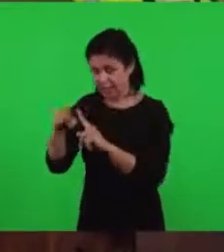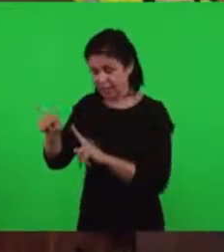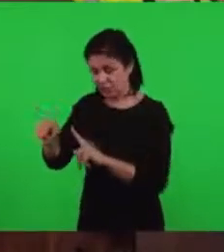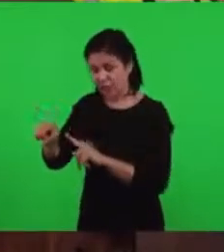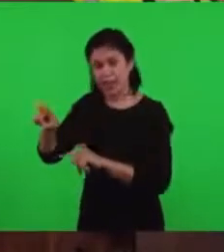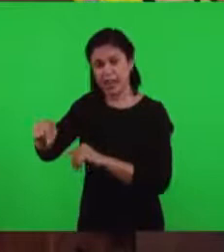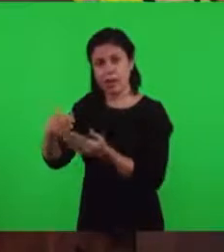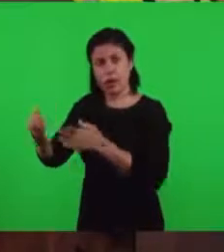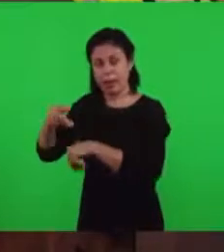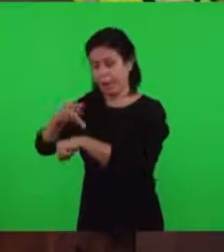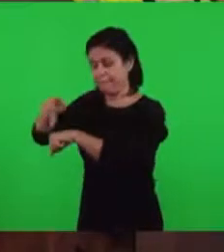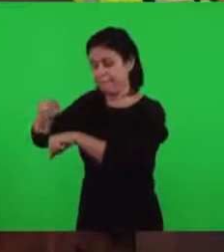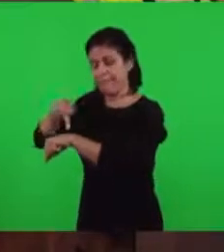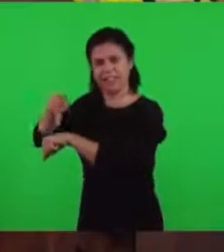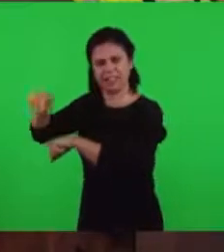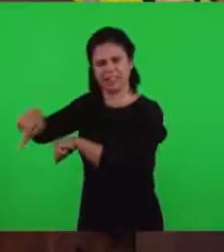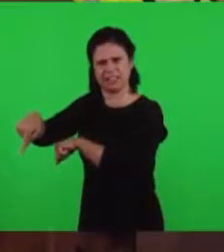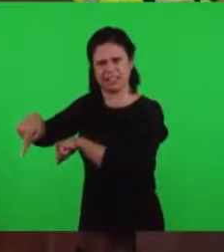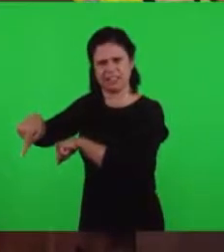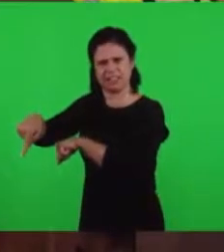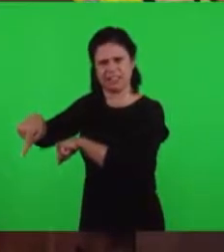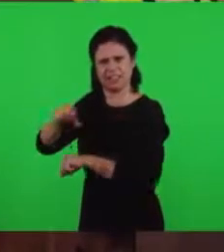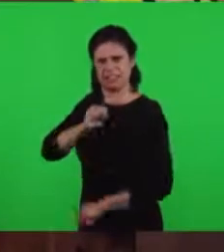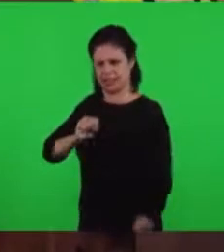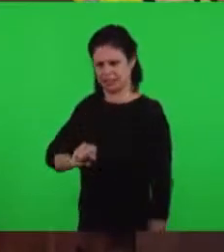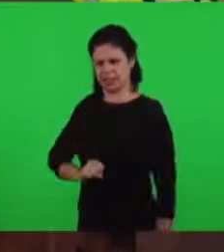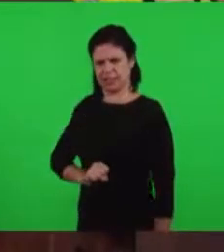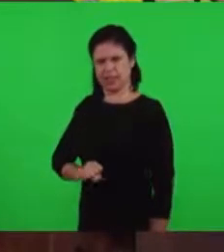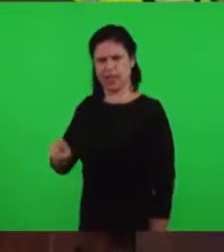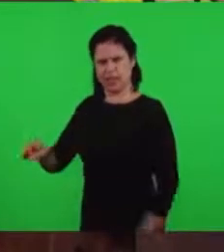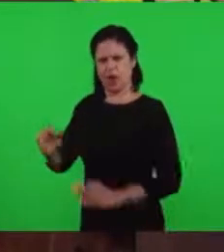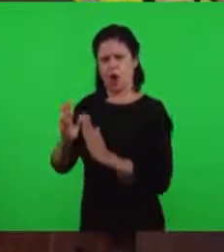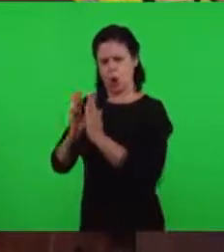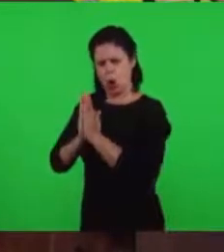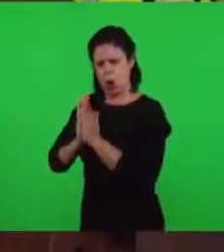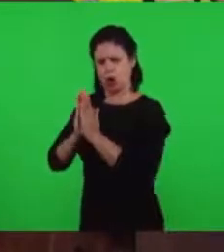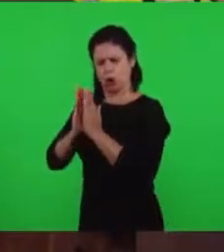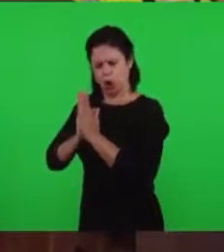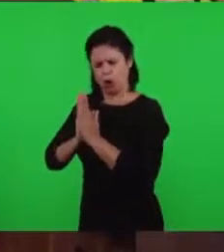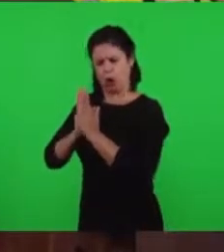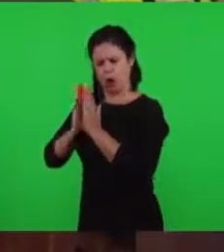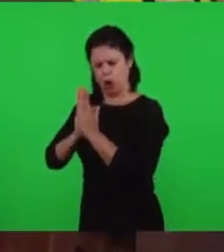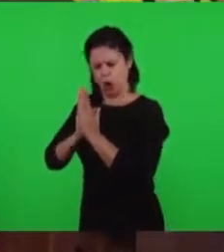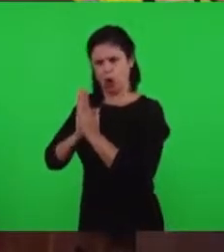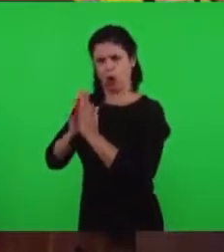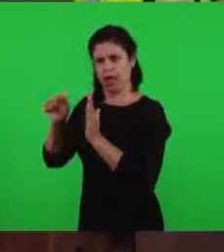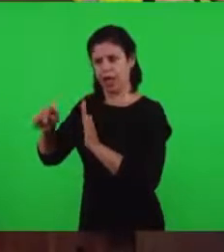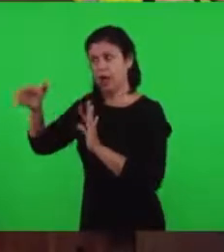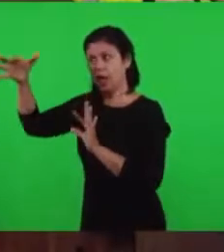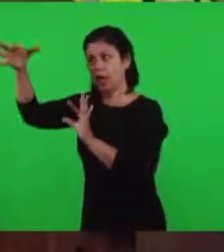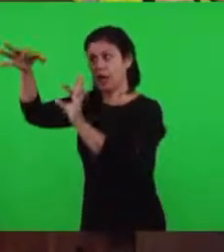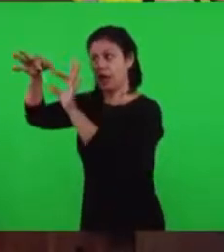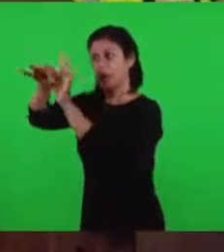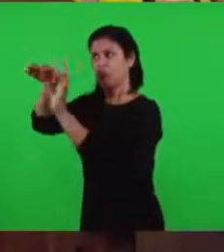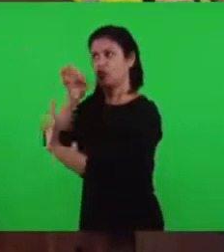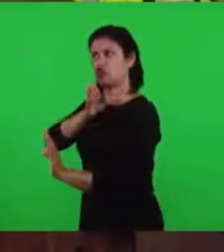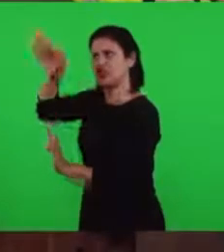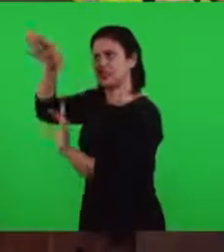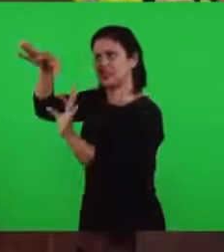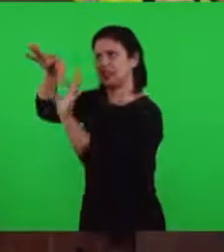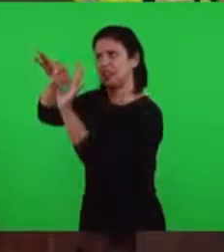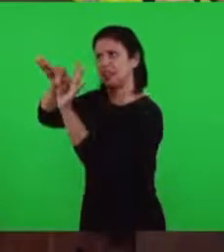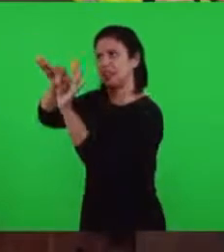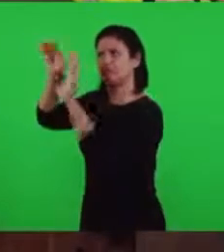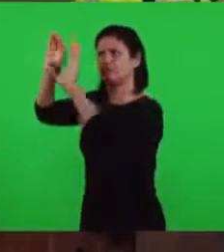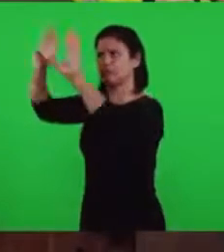sacerdotal então ela está sendo ela está em ligação direta com a